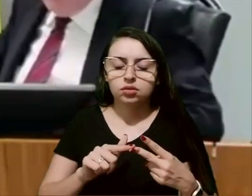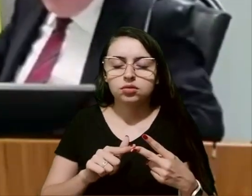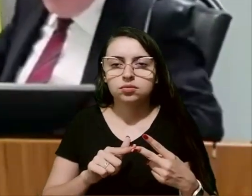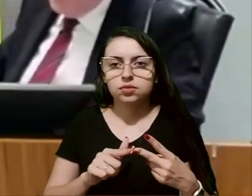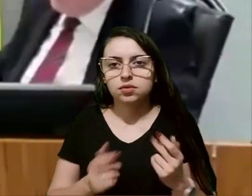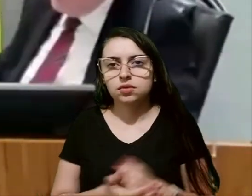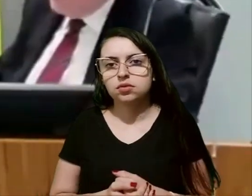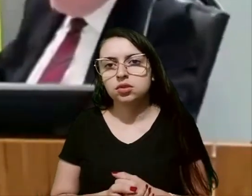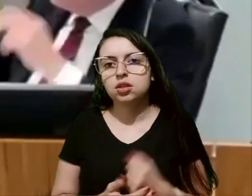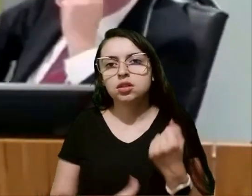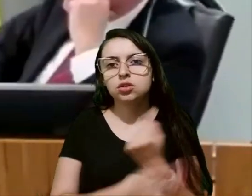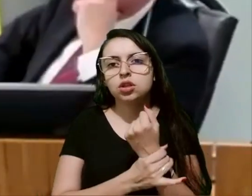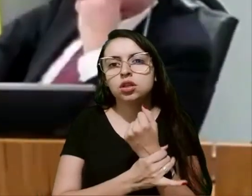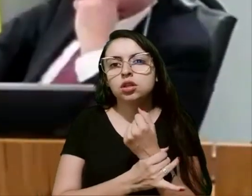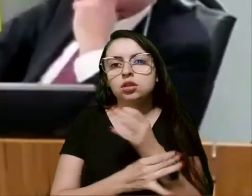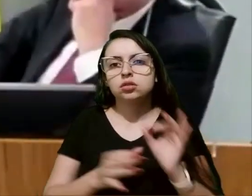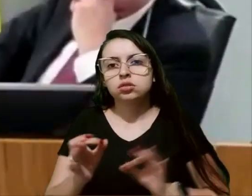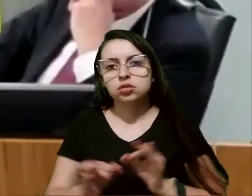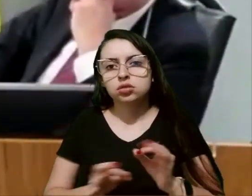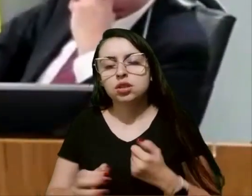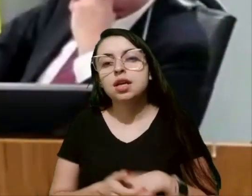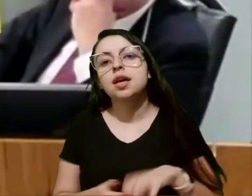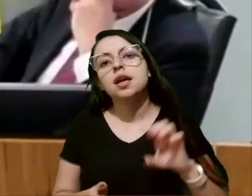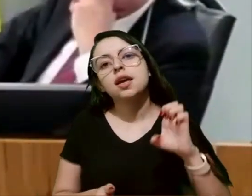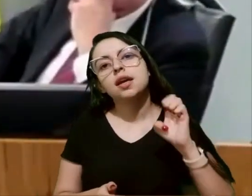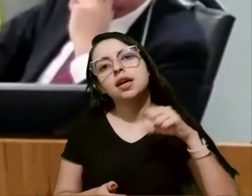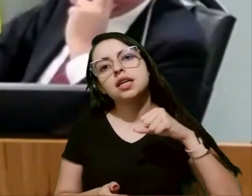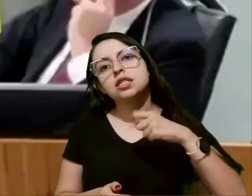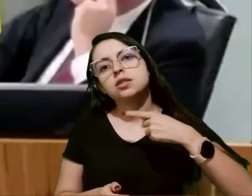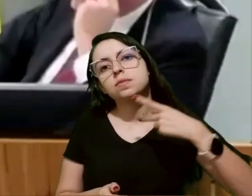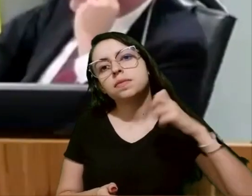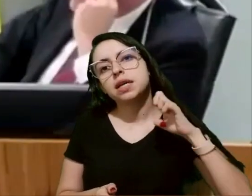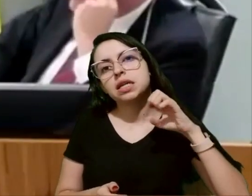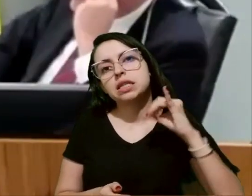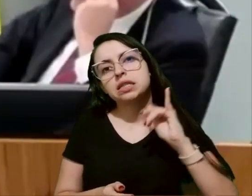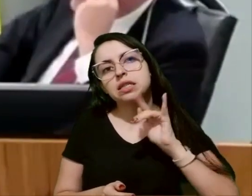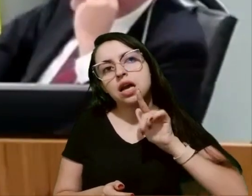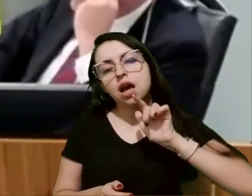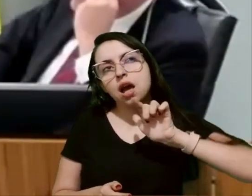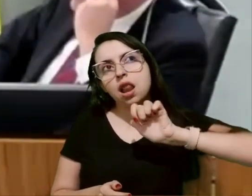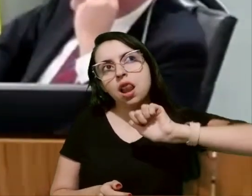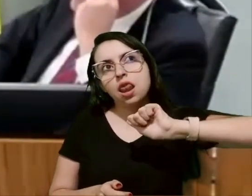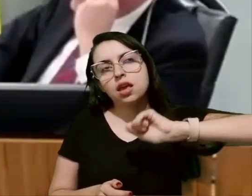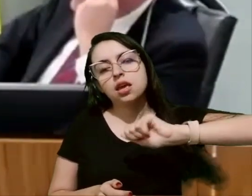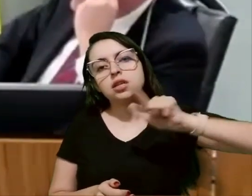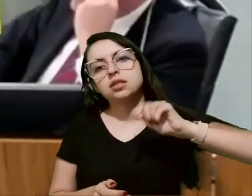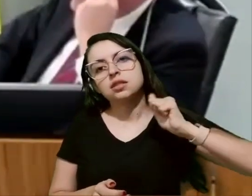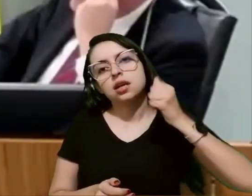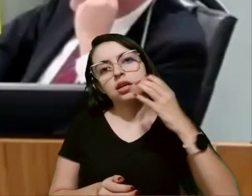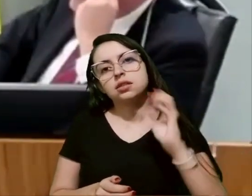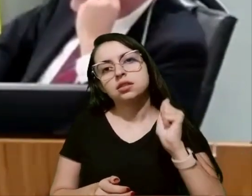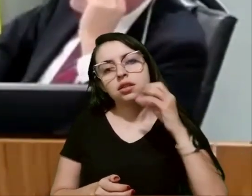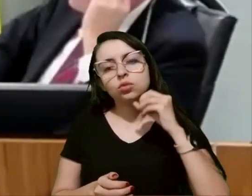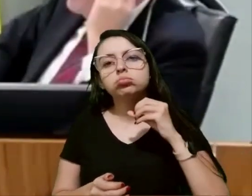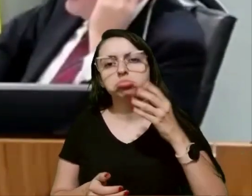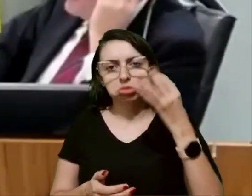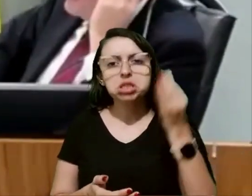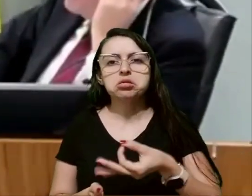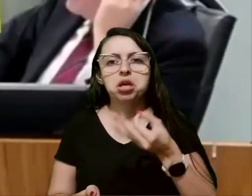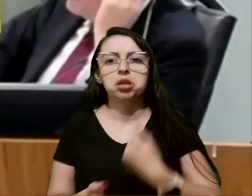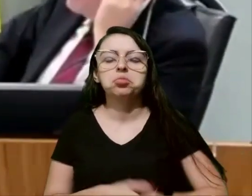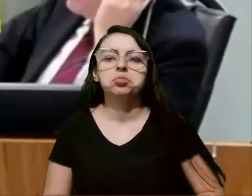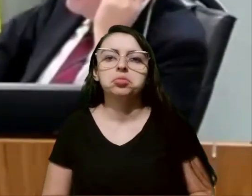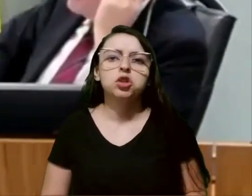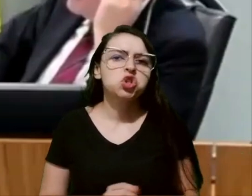eu separei em 2 pontos aqui, que é a questão da segurança jurídica, a questão da especialização. Todas as colocações são corretas,